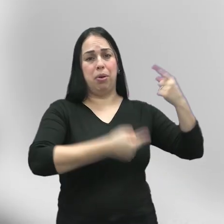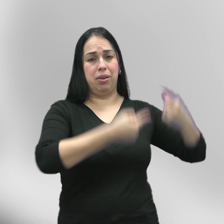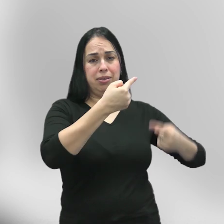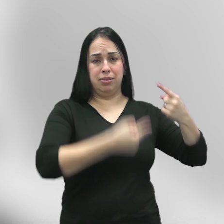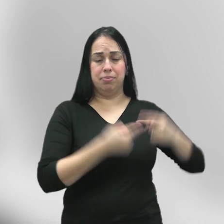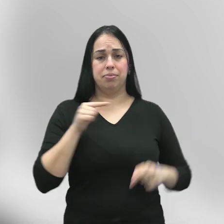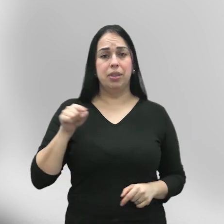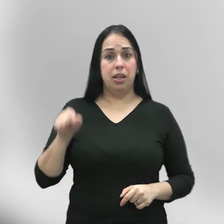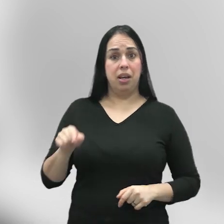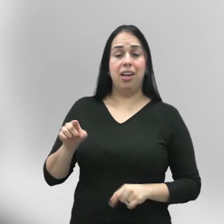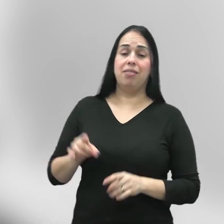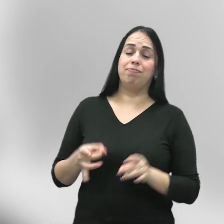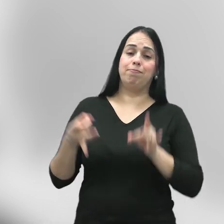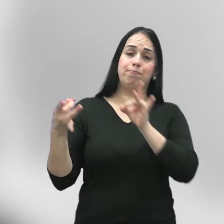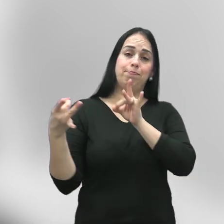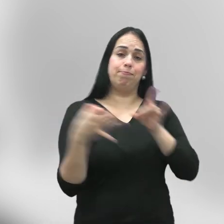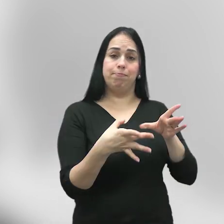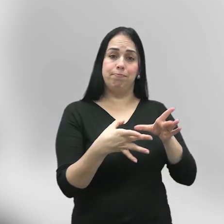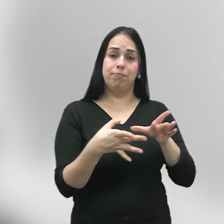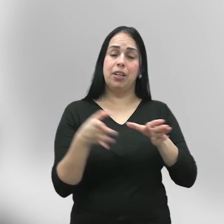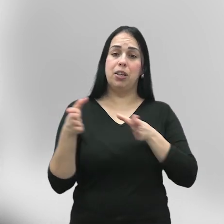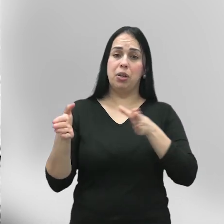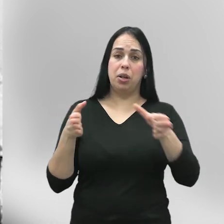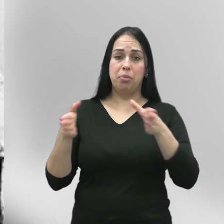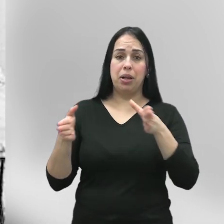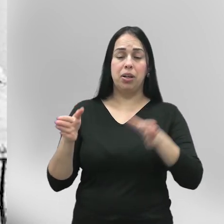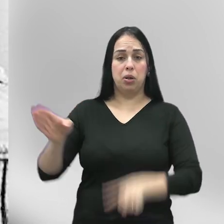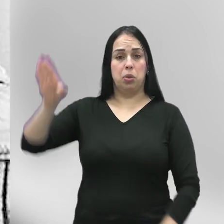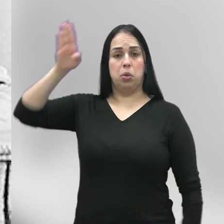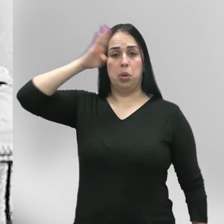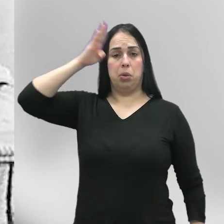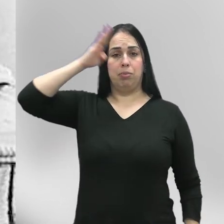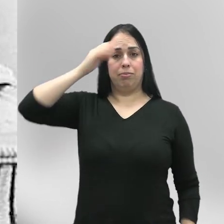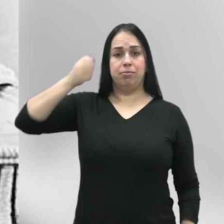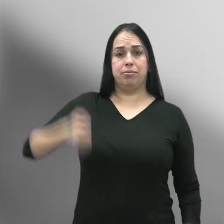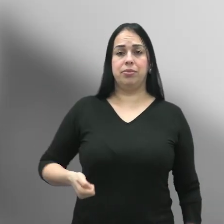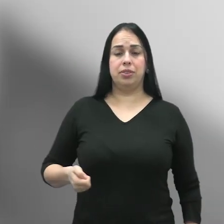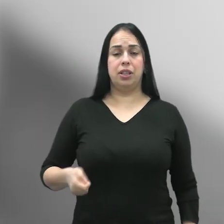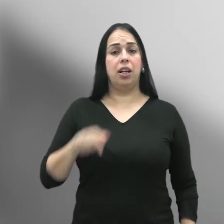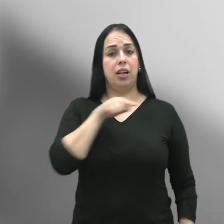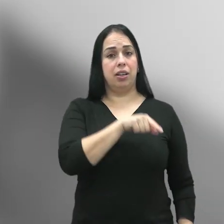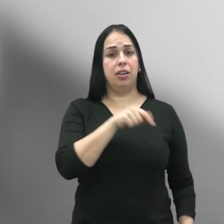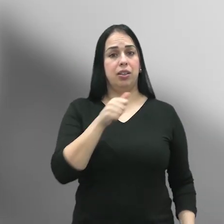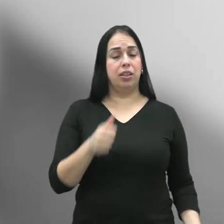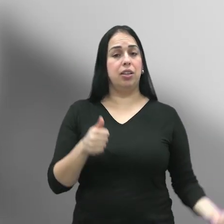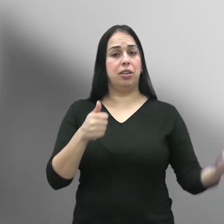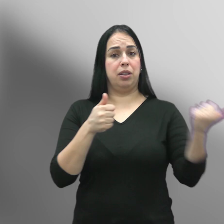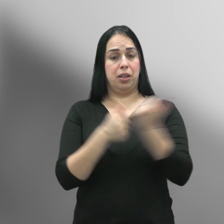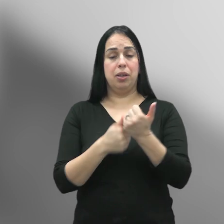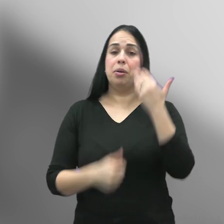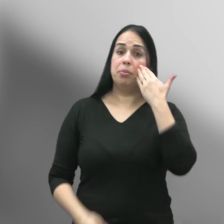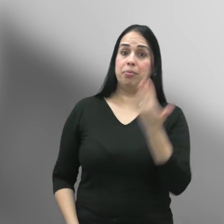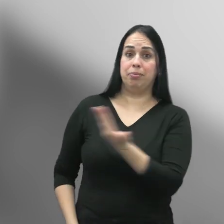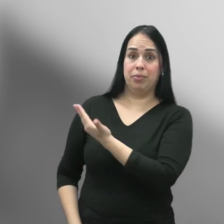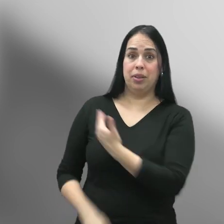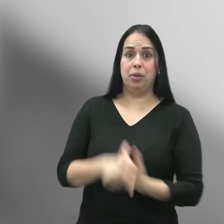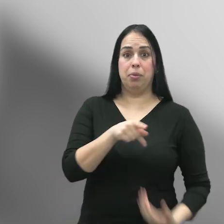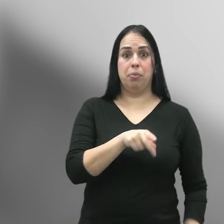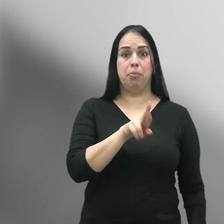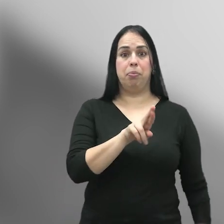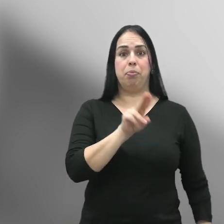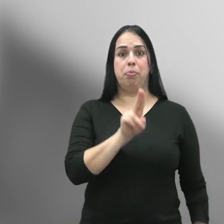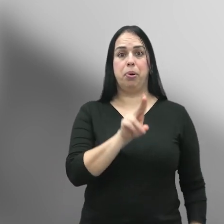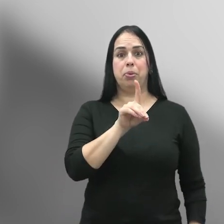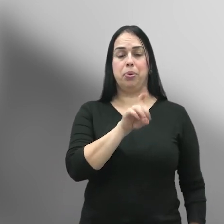política. Com a saída do poder, Floriano encerra o período do Comando Militar da República, deixando o governo para Prudente de Moraes, o